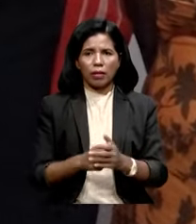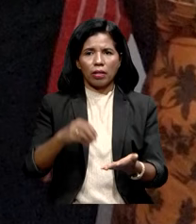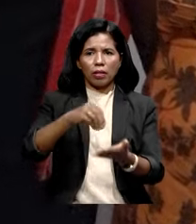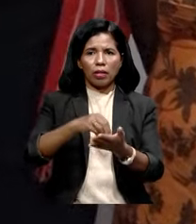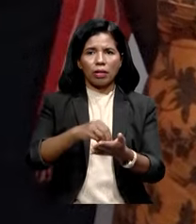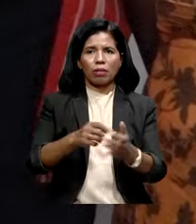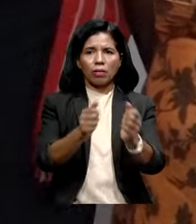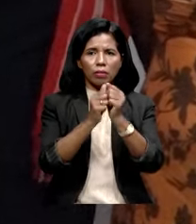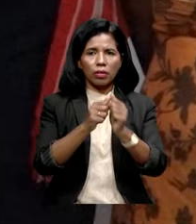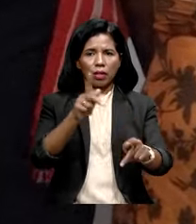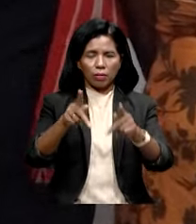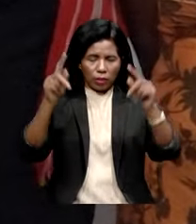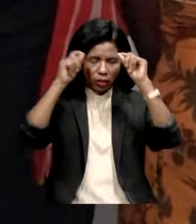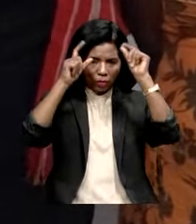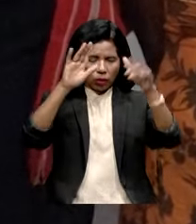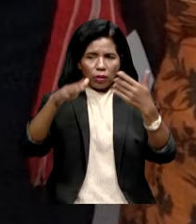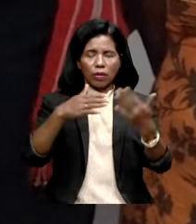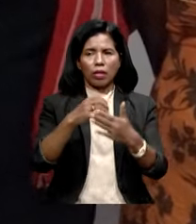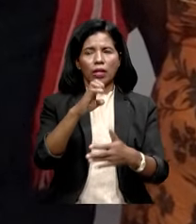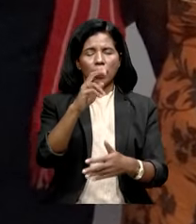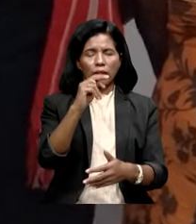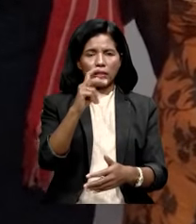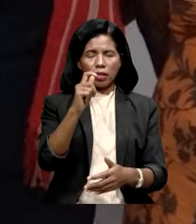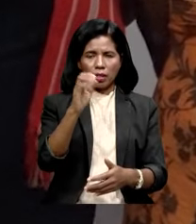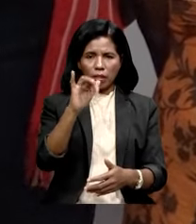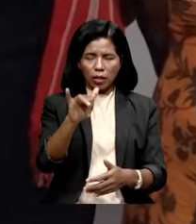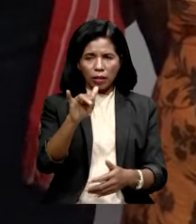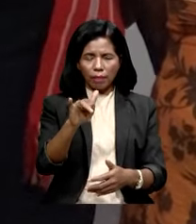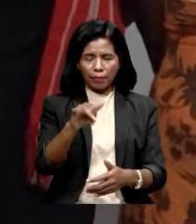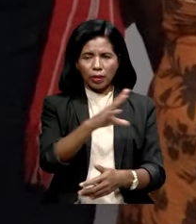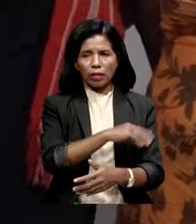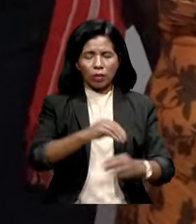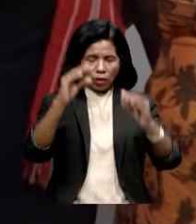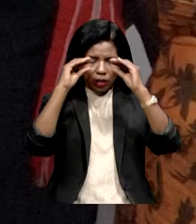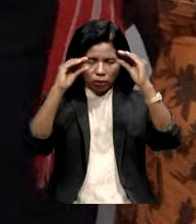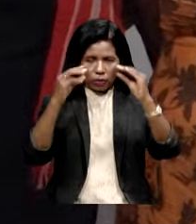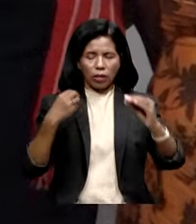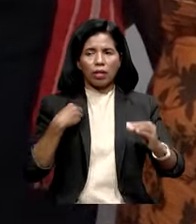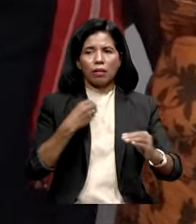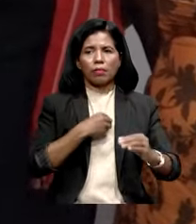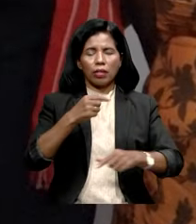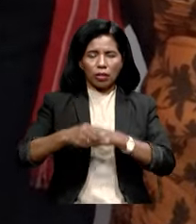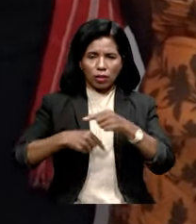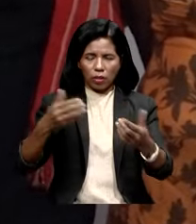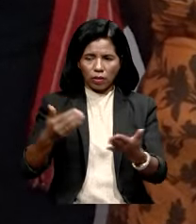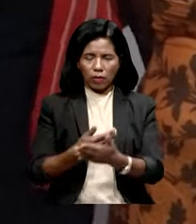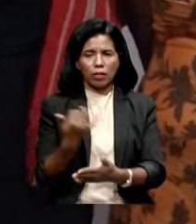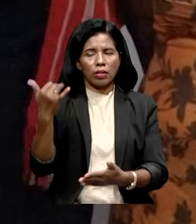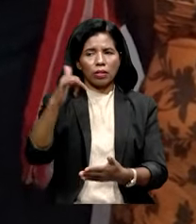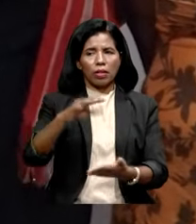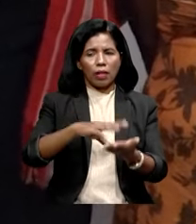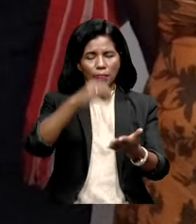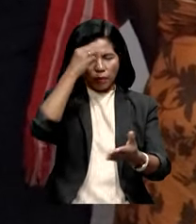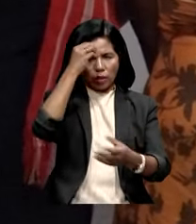kami na comunidade Timor Oansira e enti, e nomos educa a minha geração sira, geração fonsira, a tu aprende com